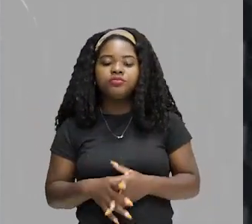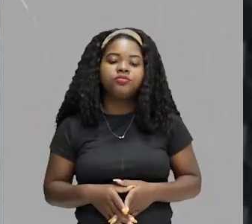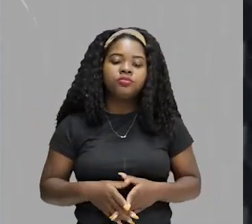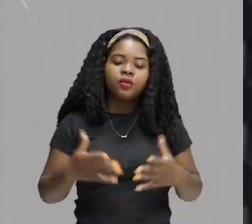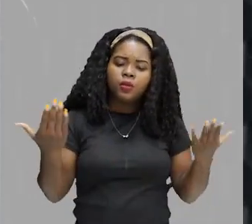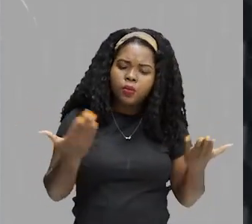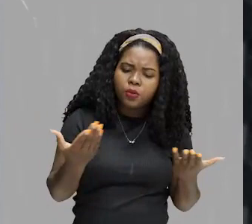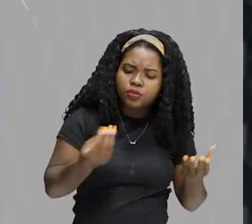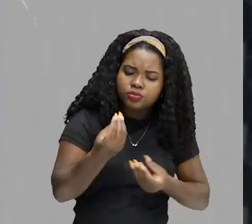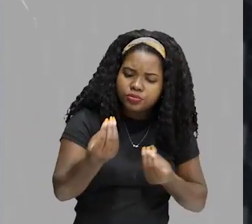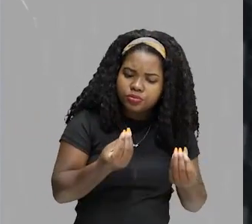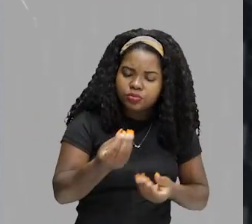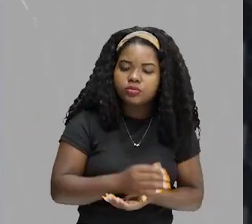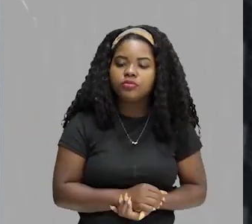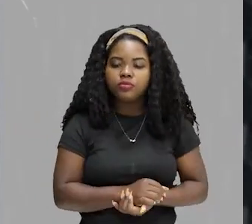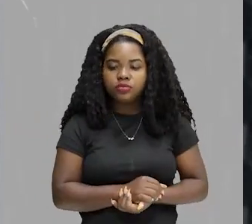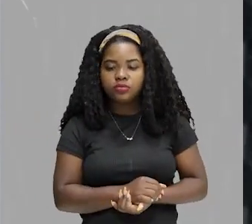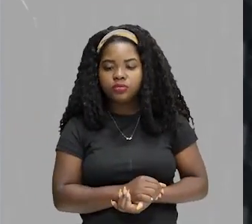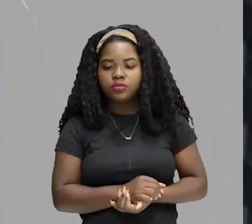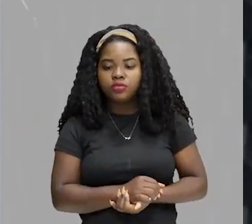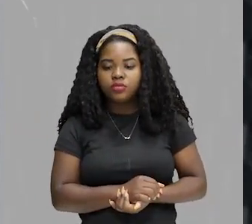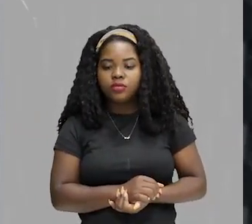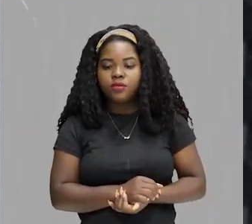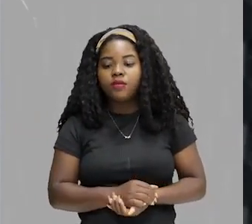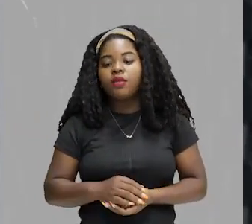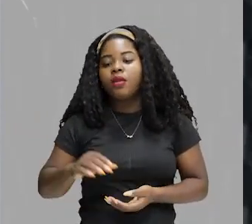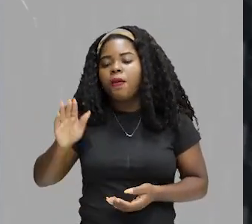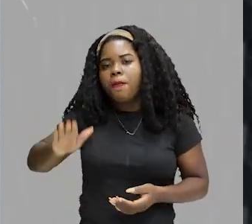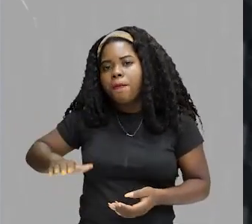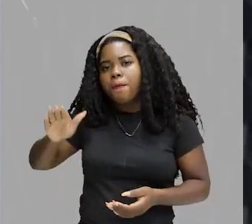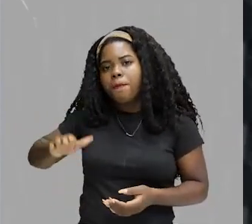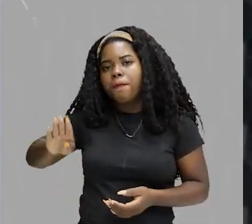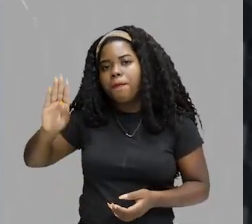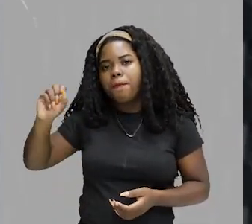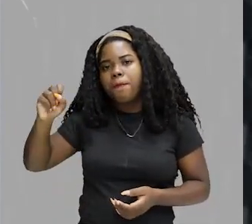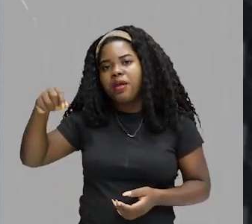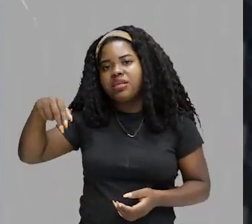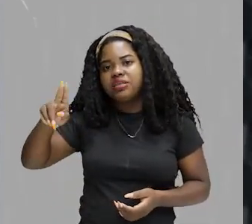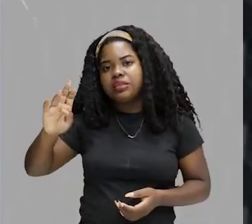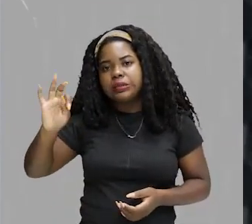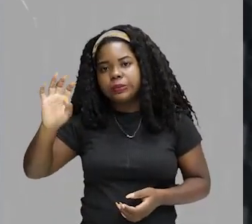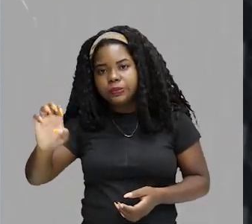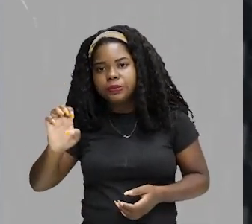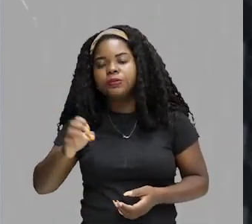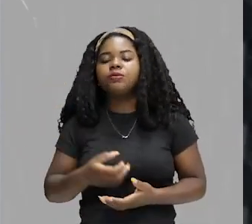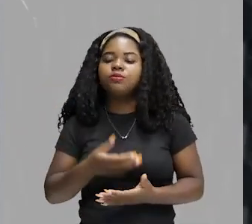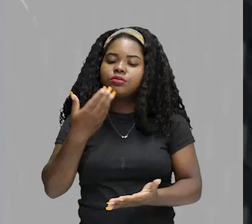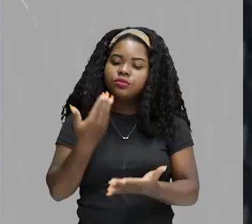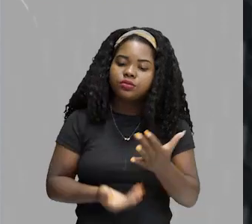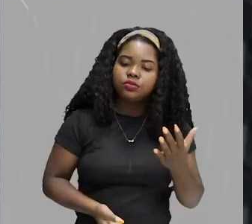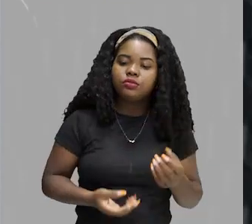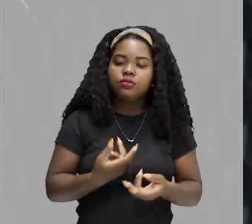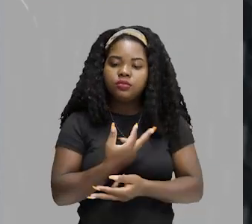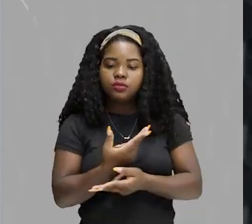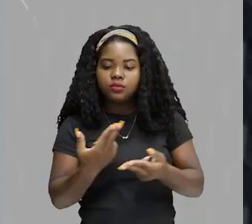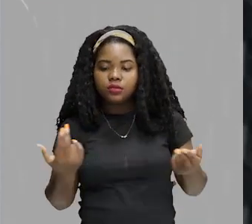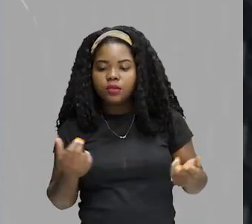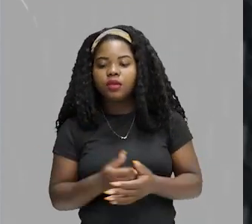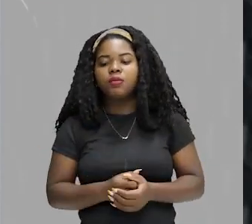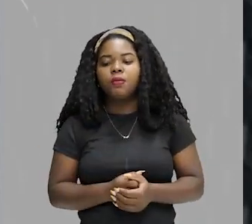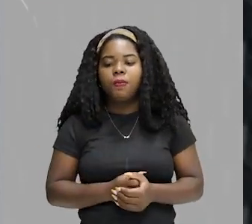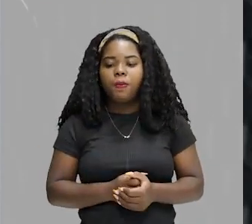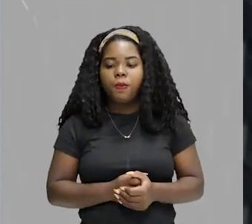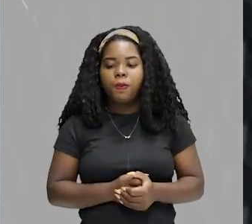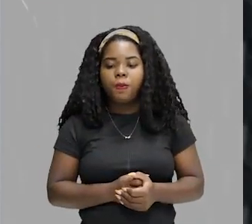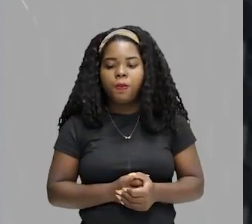sua federação, à sua confederação. Fez uma parceria com a NBA e, de